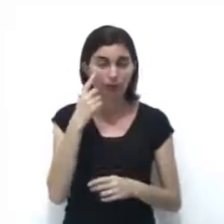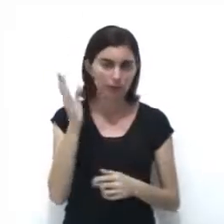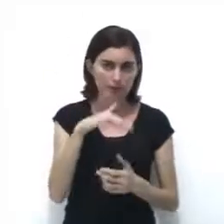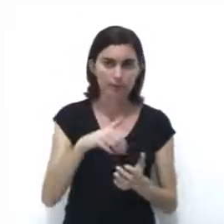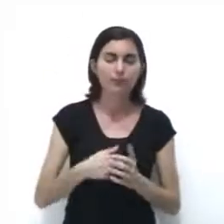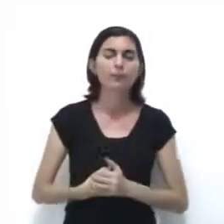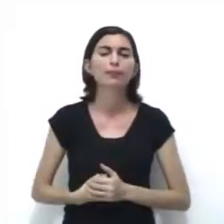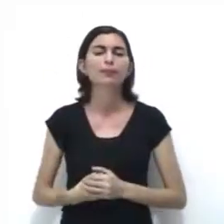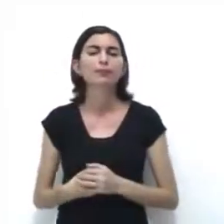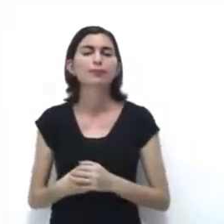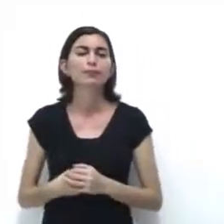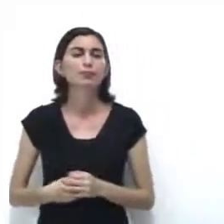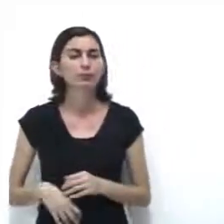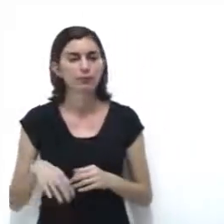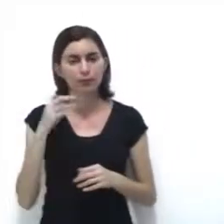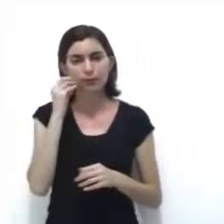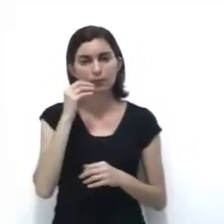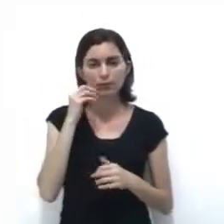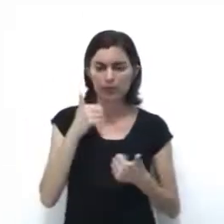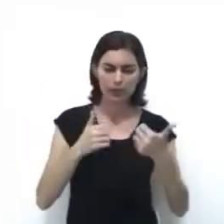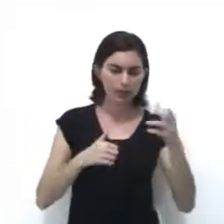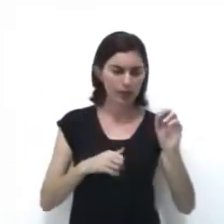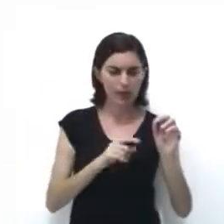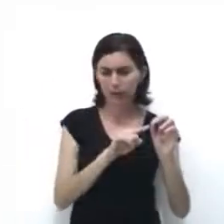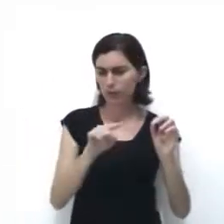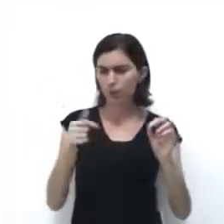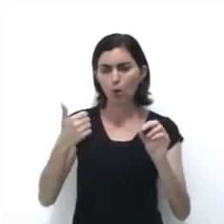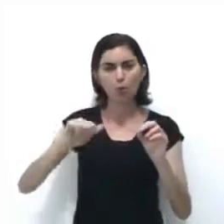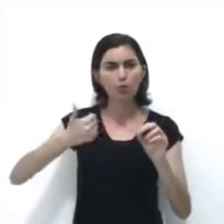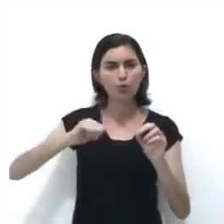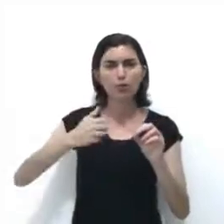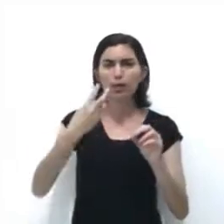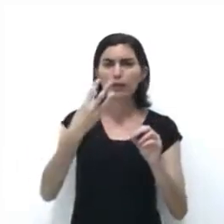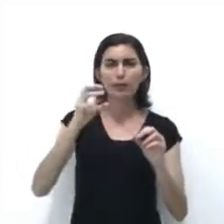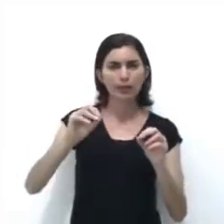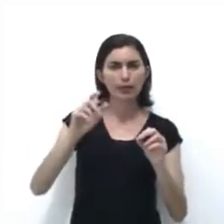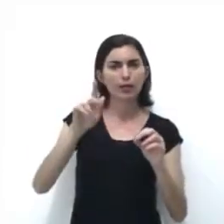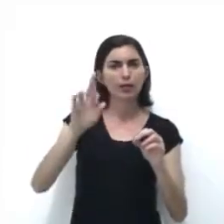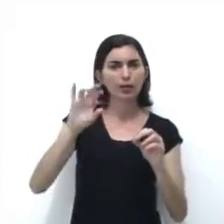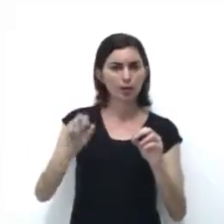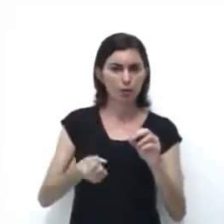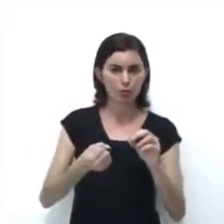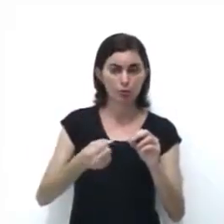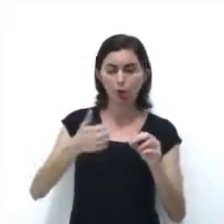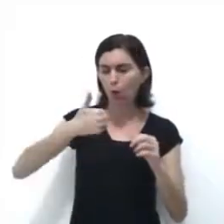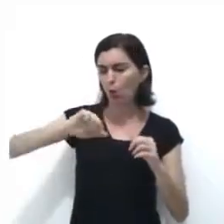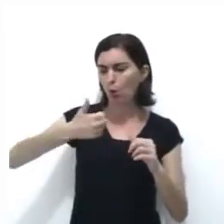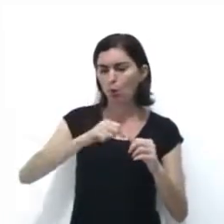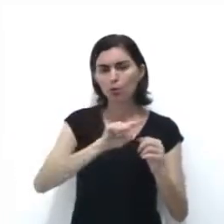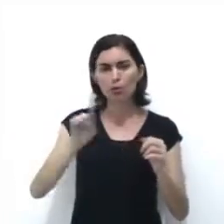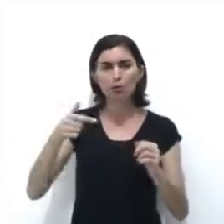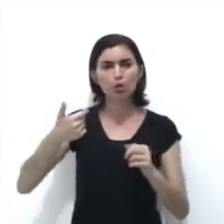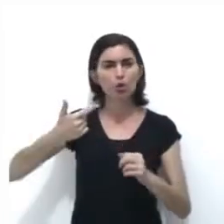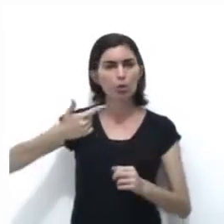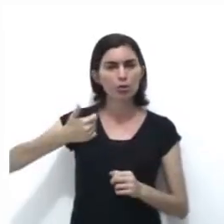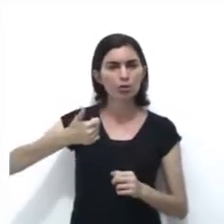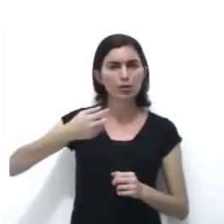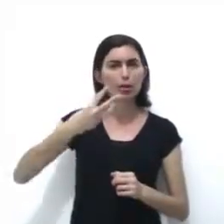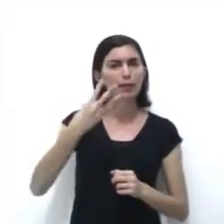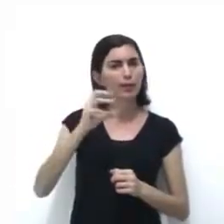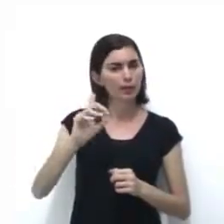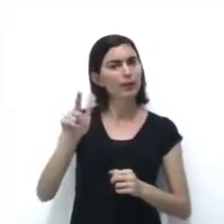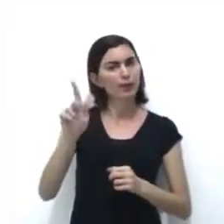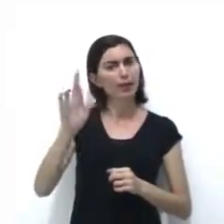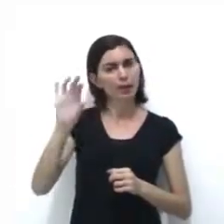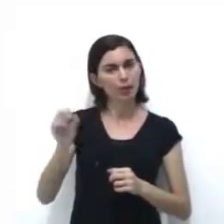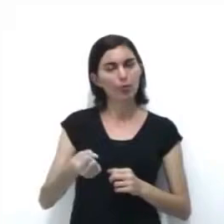Ok? Vamos nessa, então. Olha só. 10 para o 11, 30 graus. De 11 para 12,